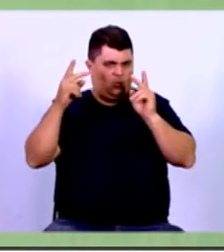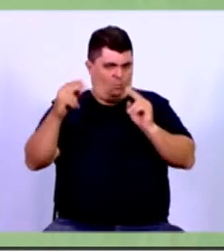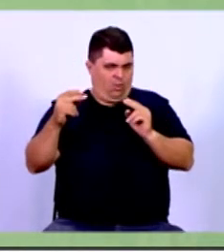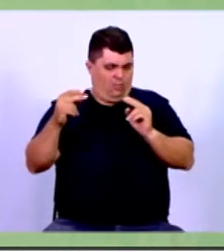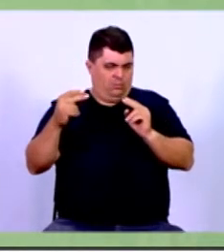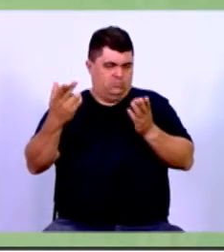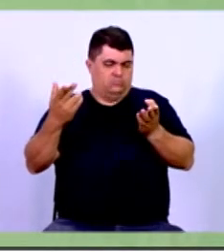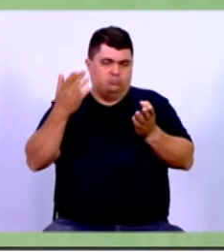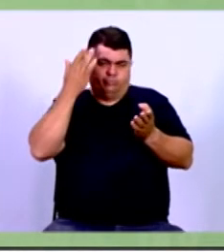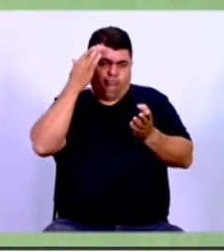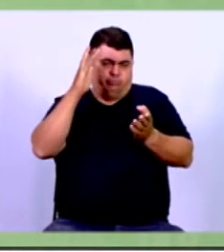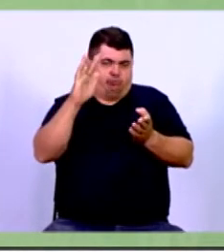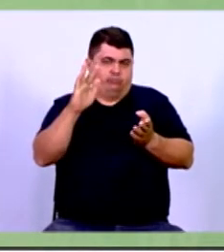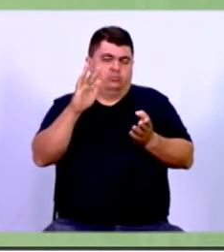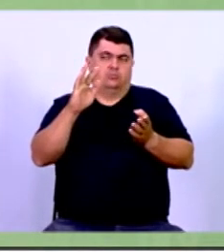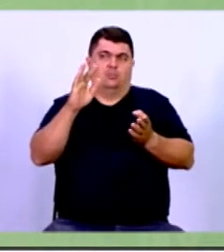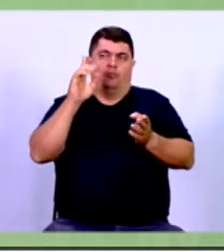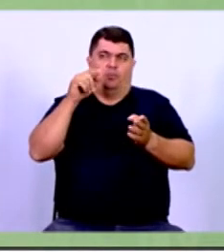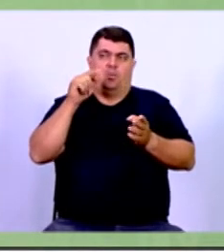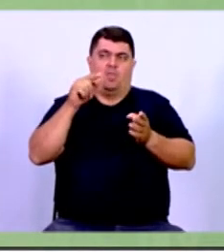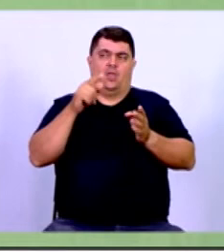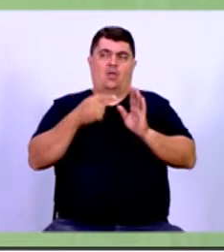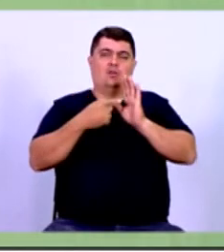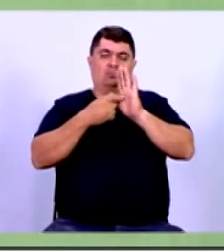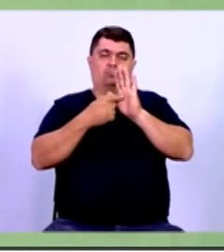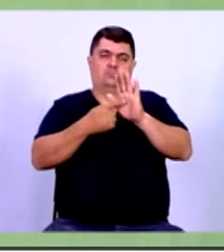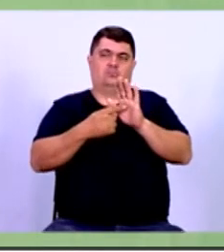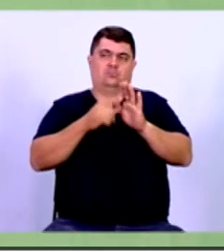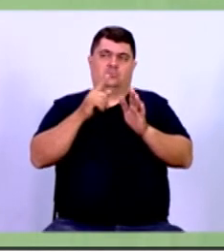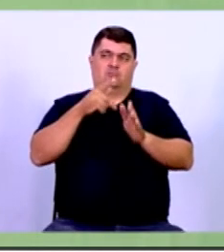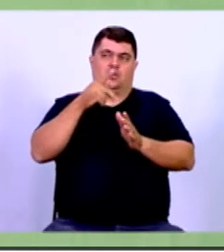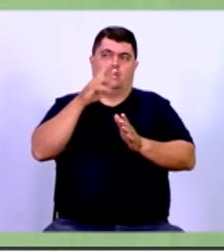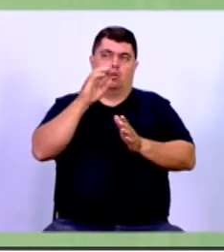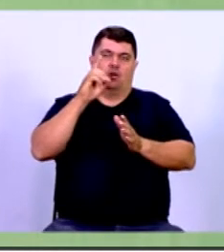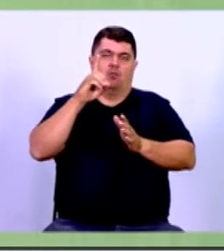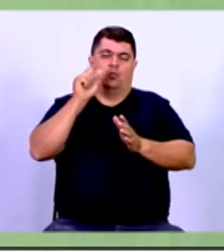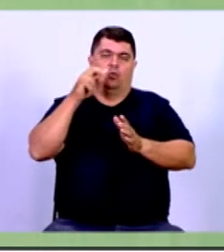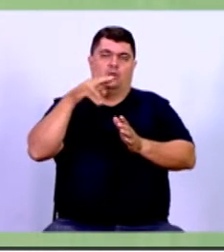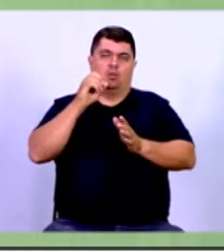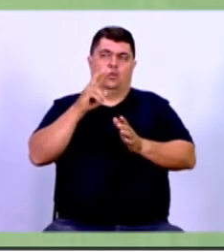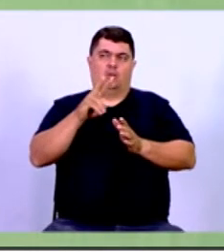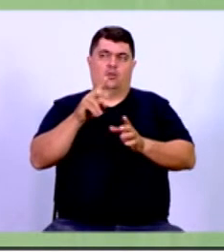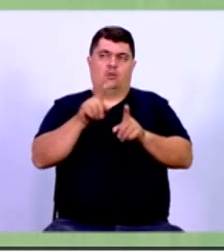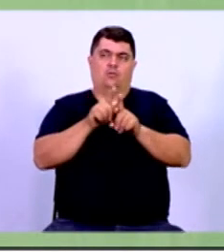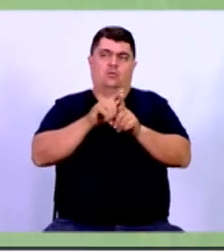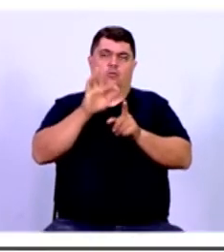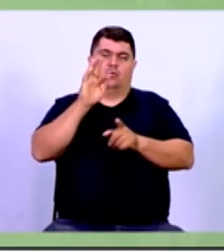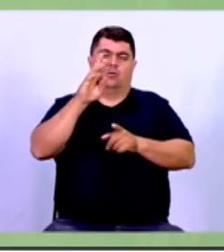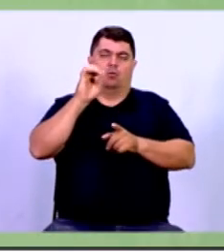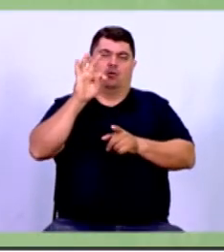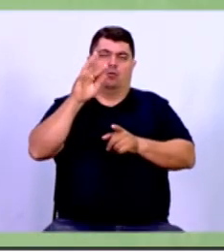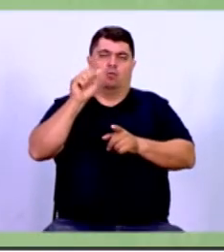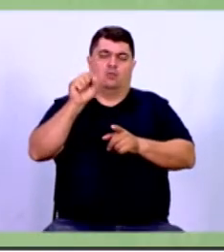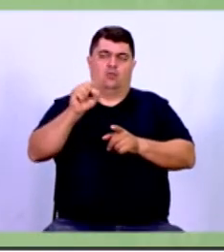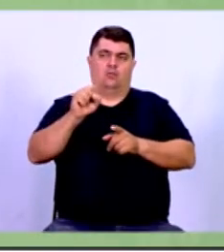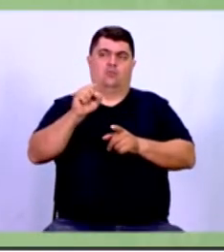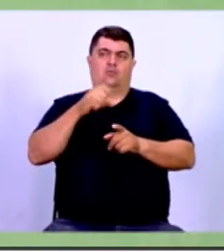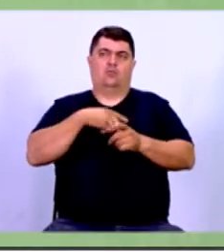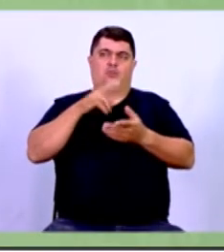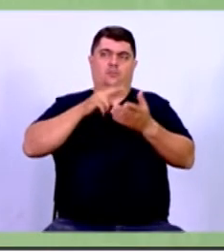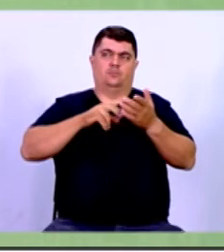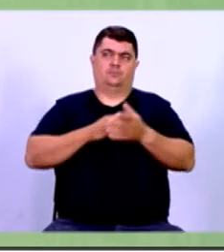prática que você realizou. Isso é o que indica o Prodanove e o Freitas lá no livro